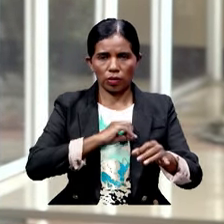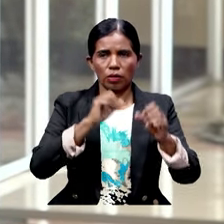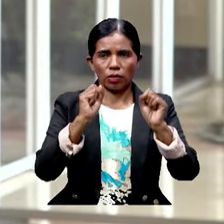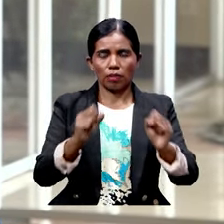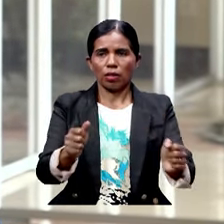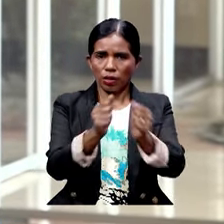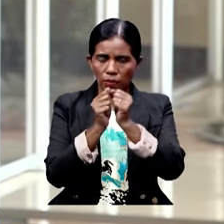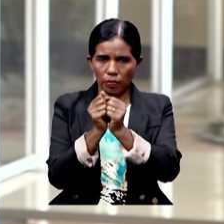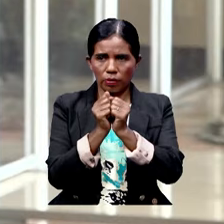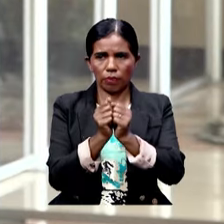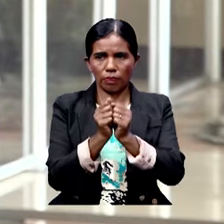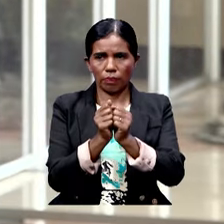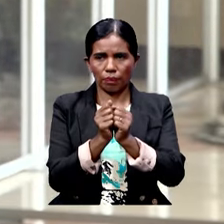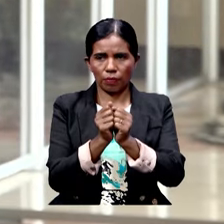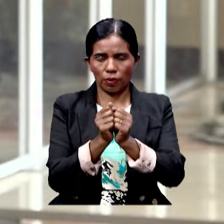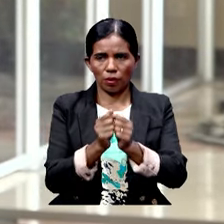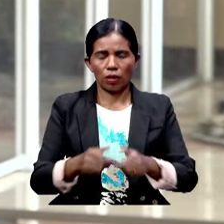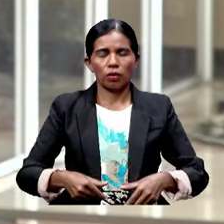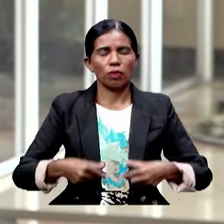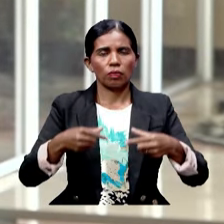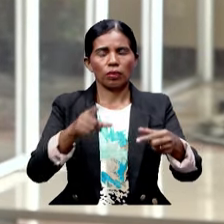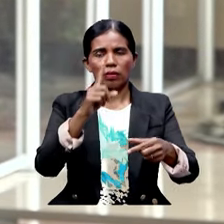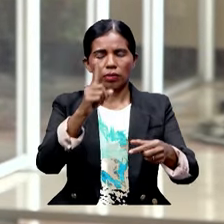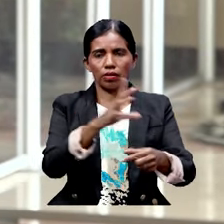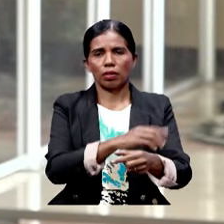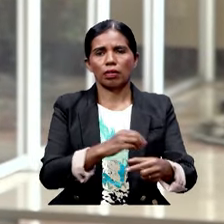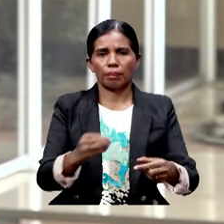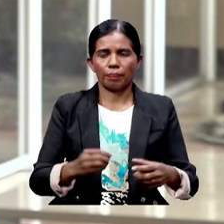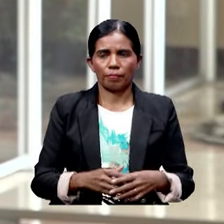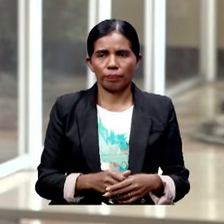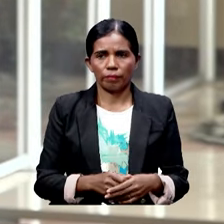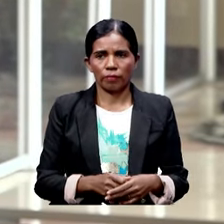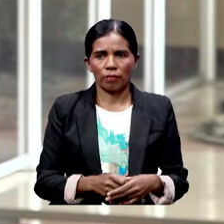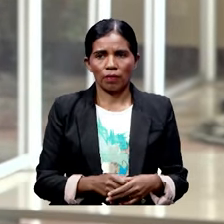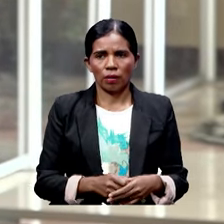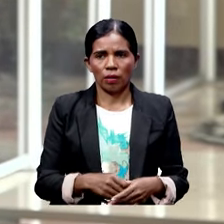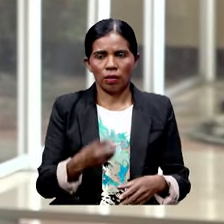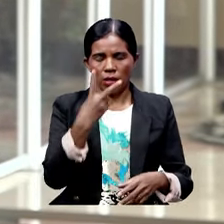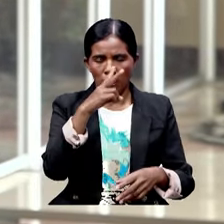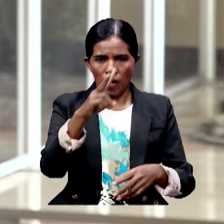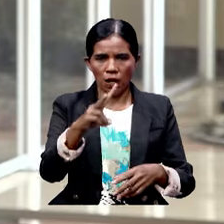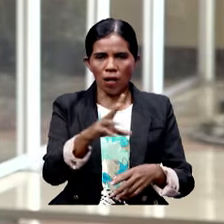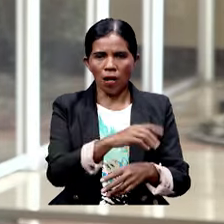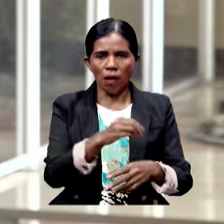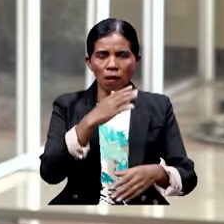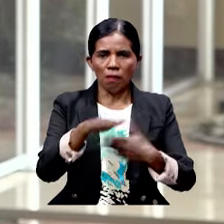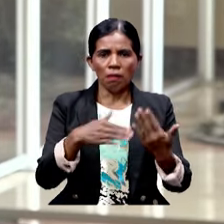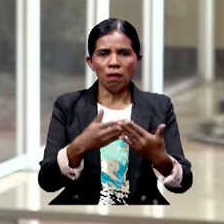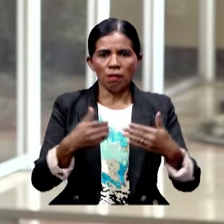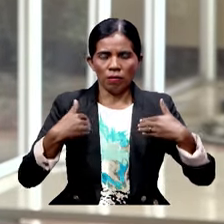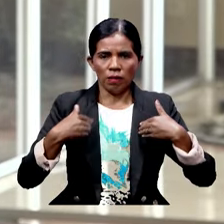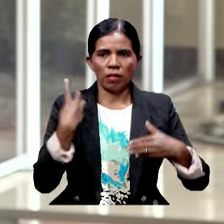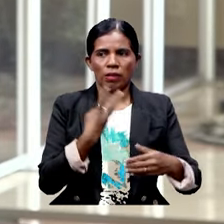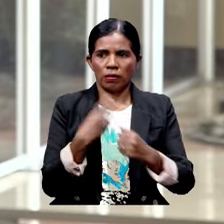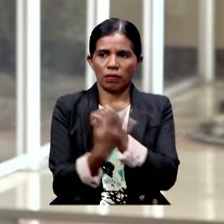Hamutuk, halo integração ida, tanto bilateral, tanto regional, tanto multilateral, ou e aí rai